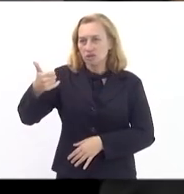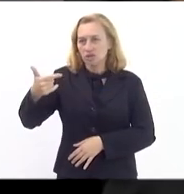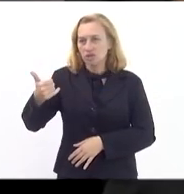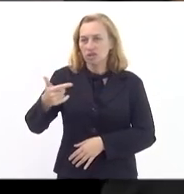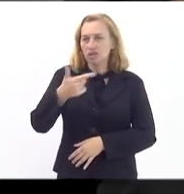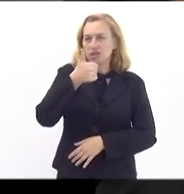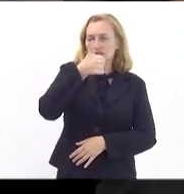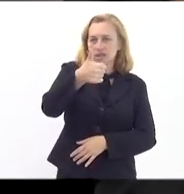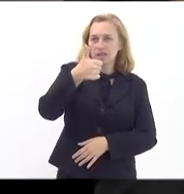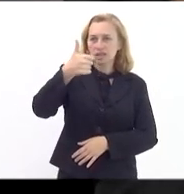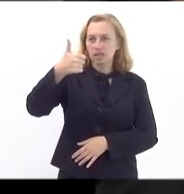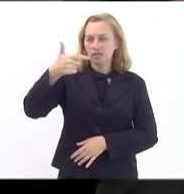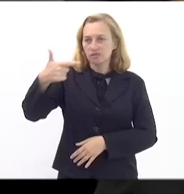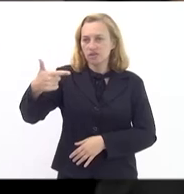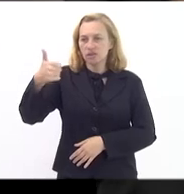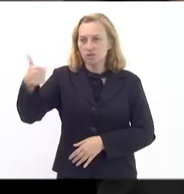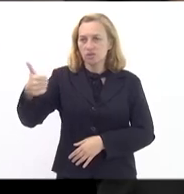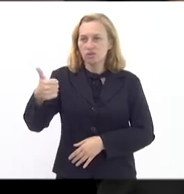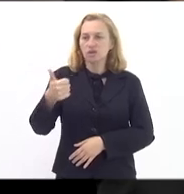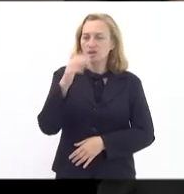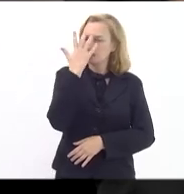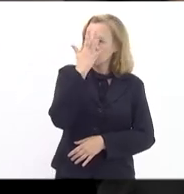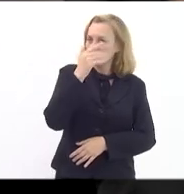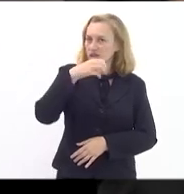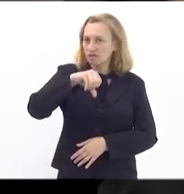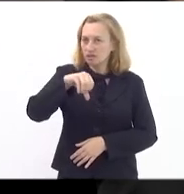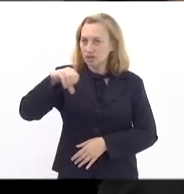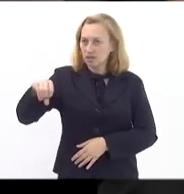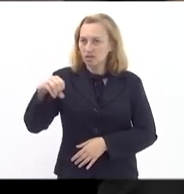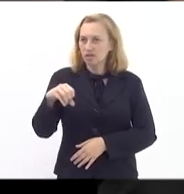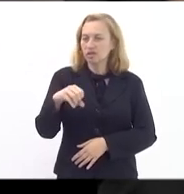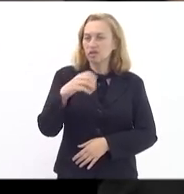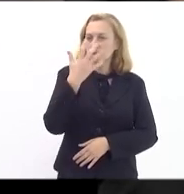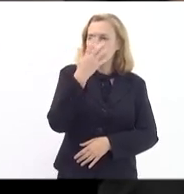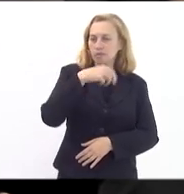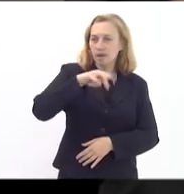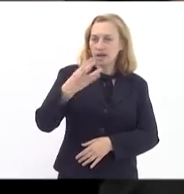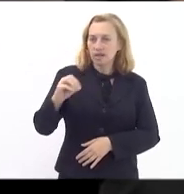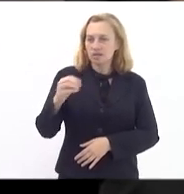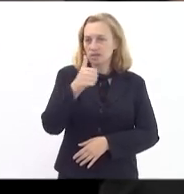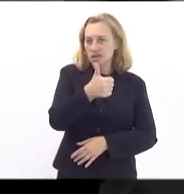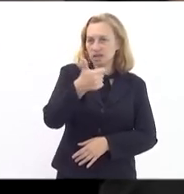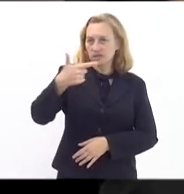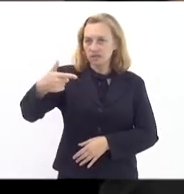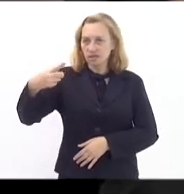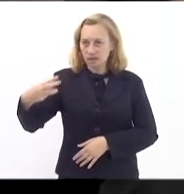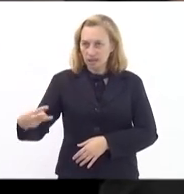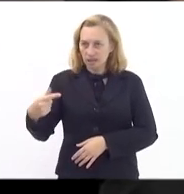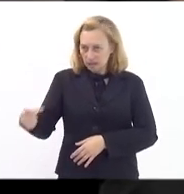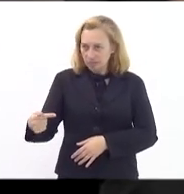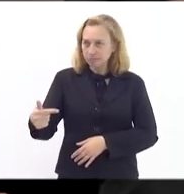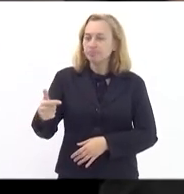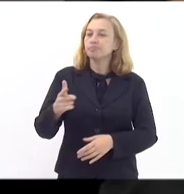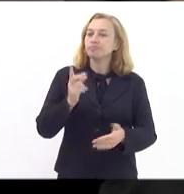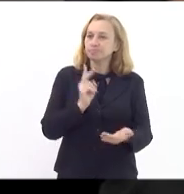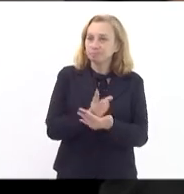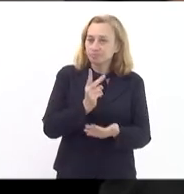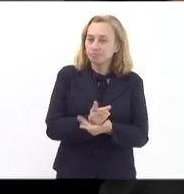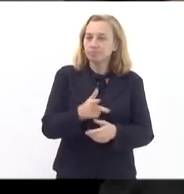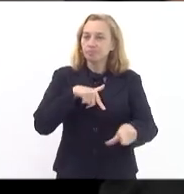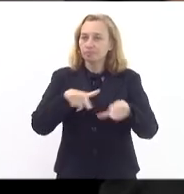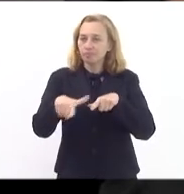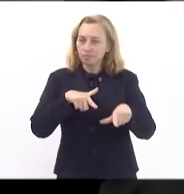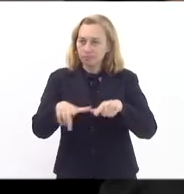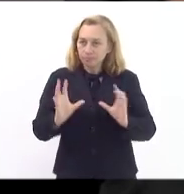tivemos 121 fevereiro 99 Março 127 mesmo com atuação em